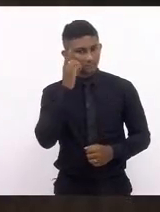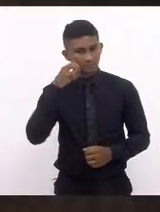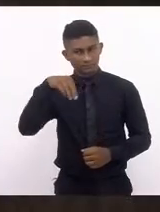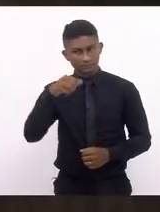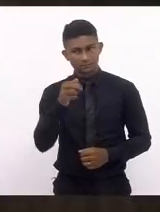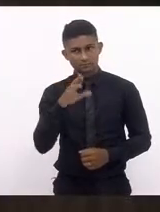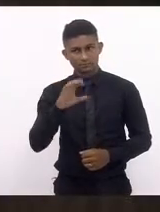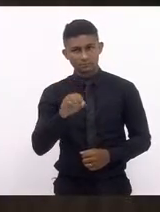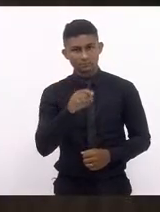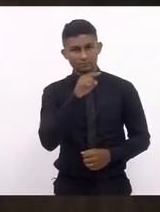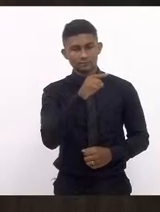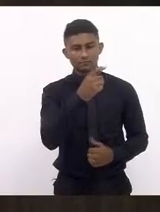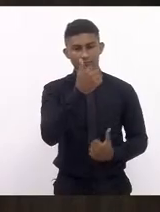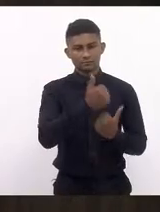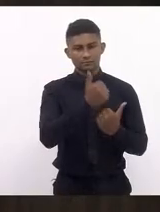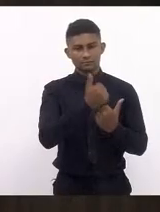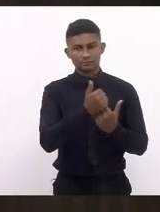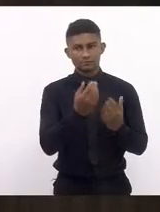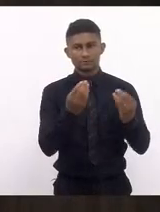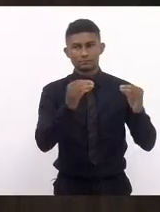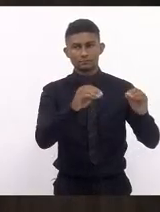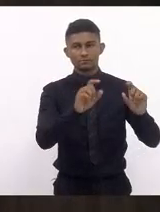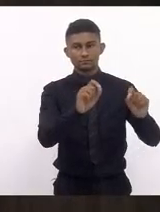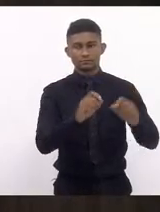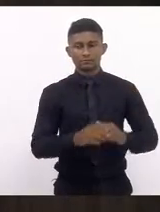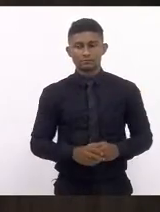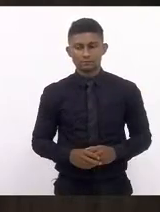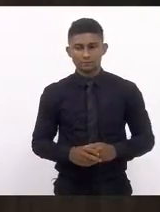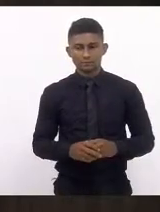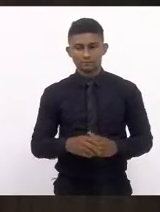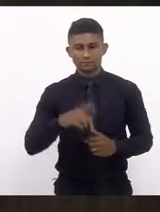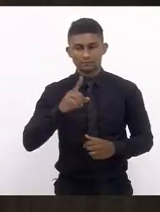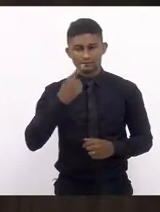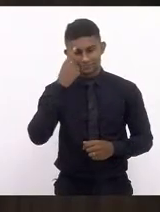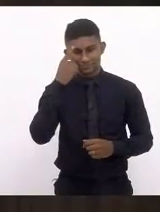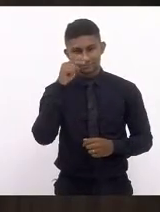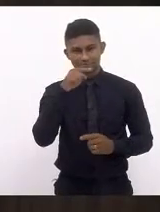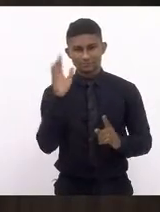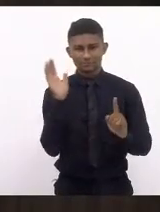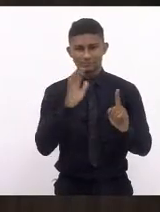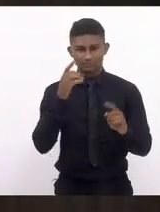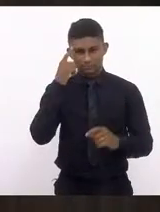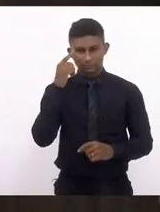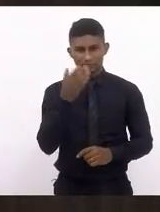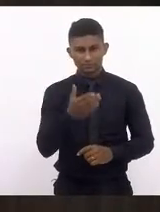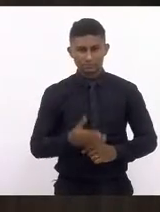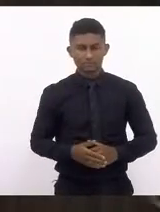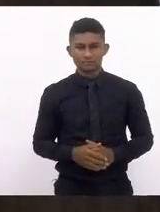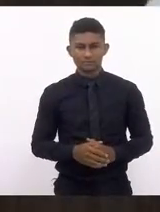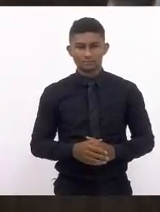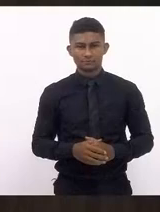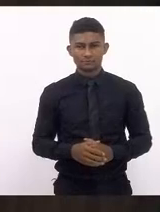incluiu no substitutivo a questão do impacto não é inscrito